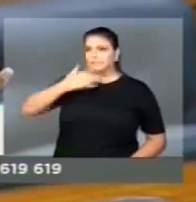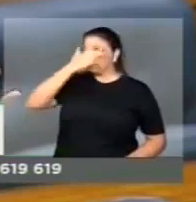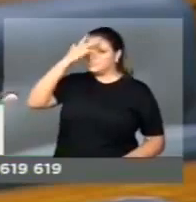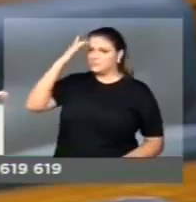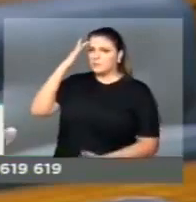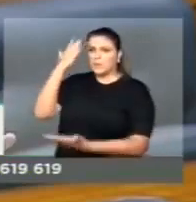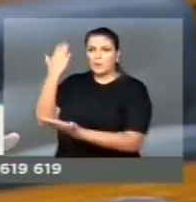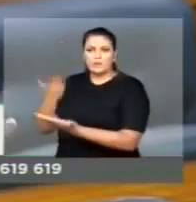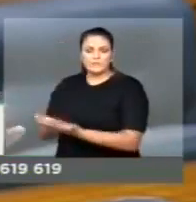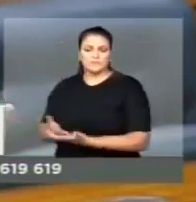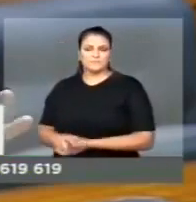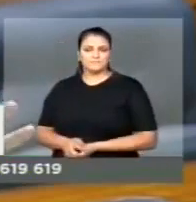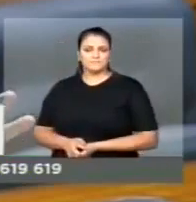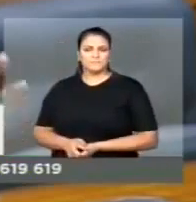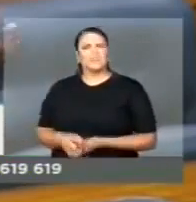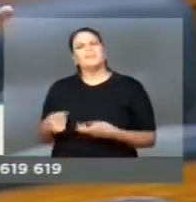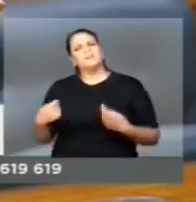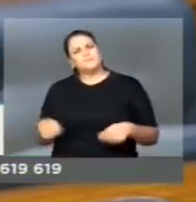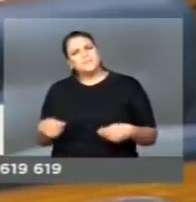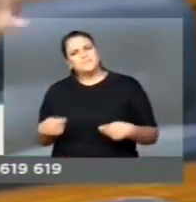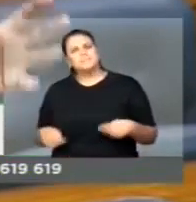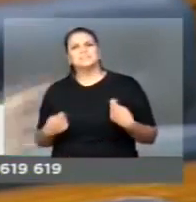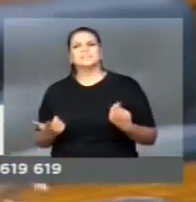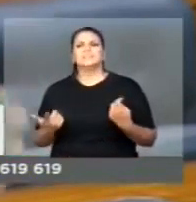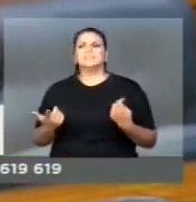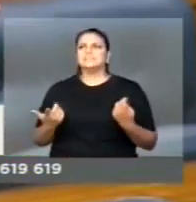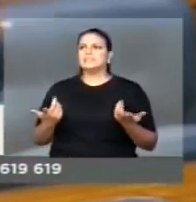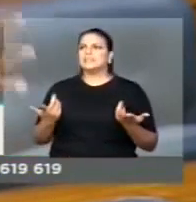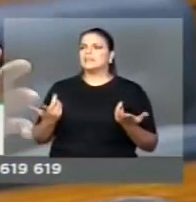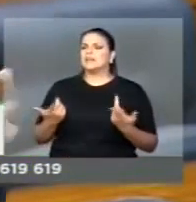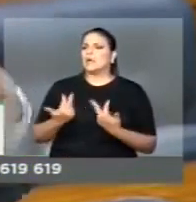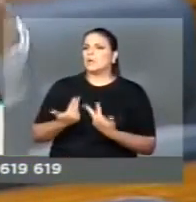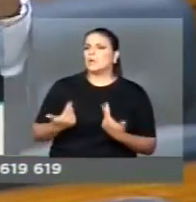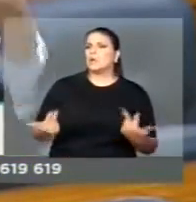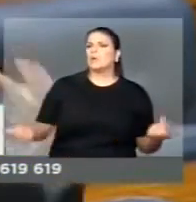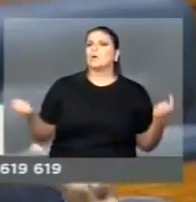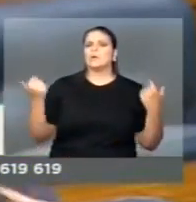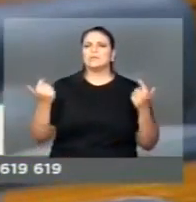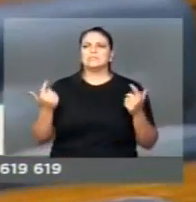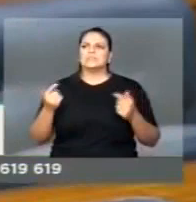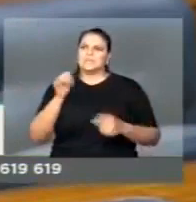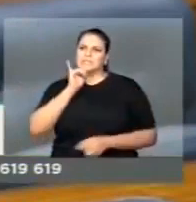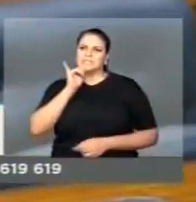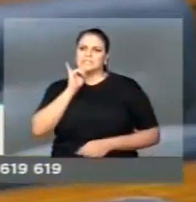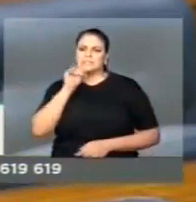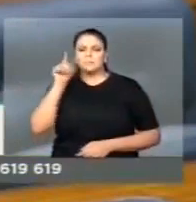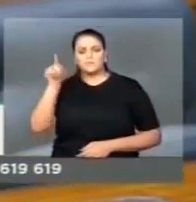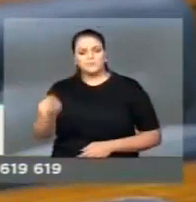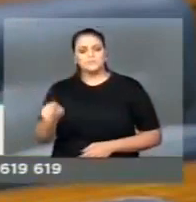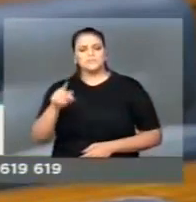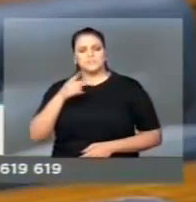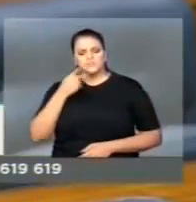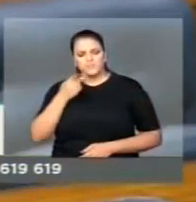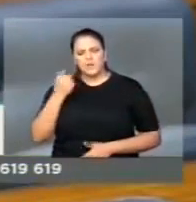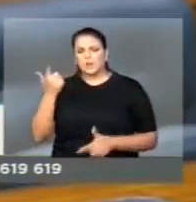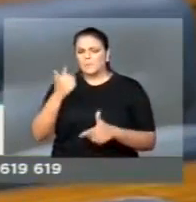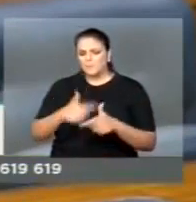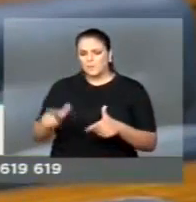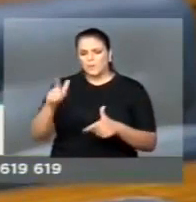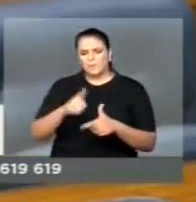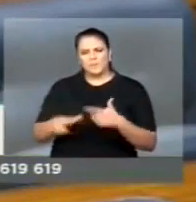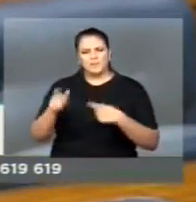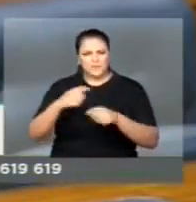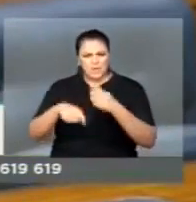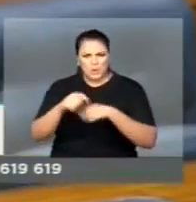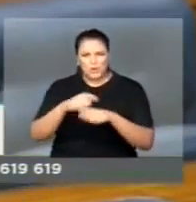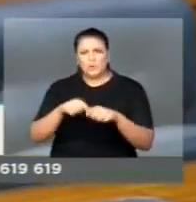a gente conseguir estancar a sangria que Vossa Excelência já exemplificou nos números, não é, dessa crise, multicrise que o Brasil está